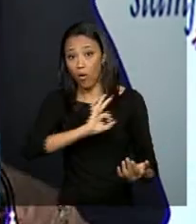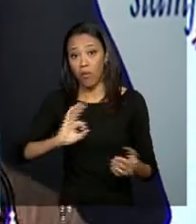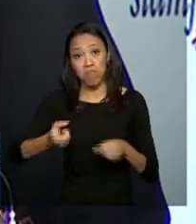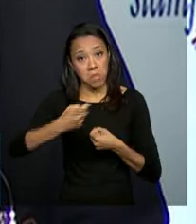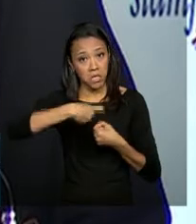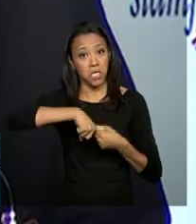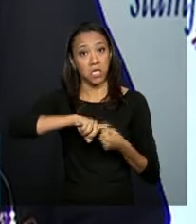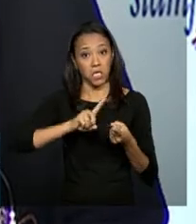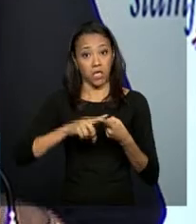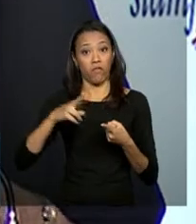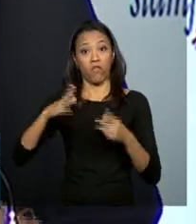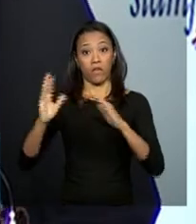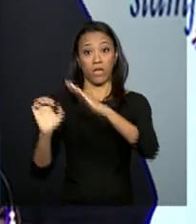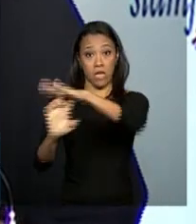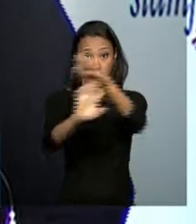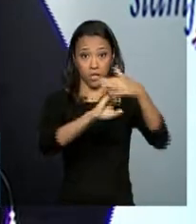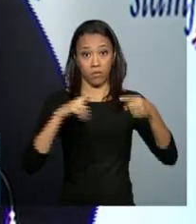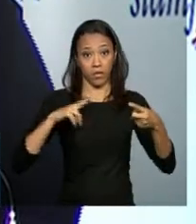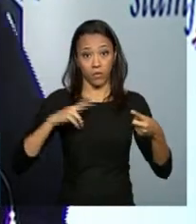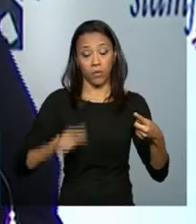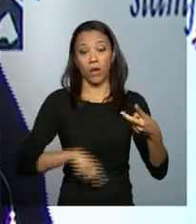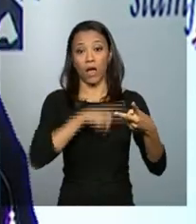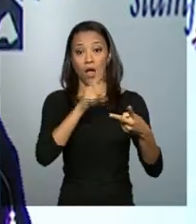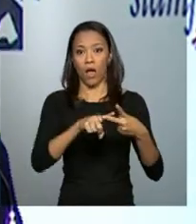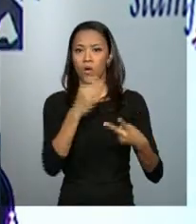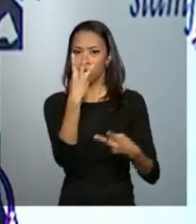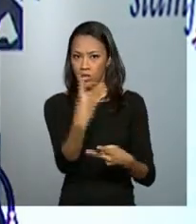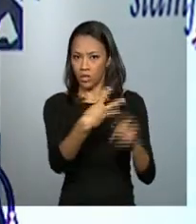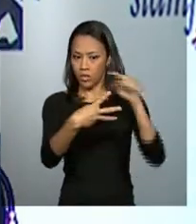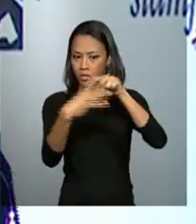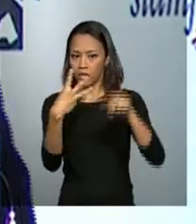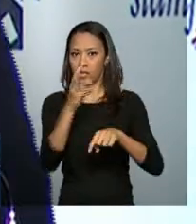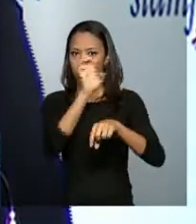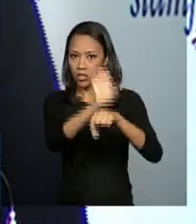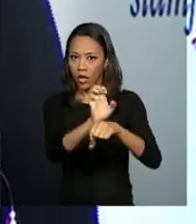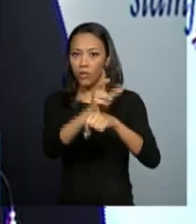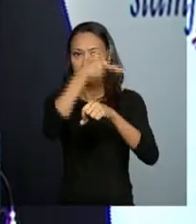Envolve o setor privado, os três entes da federação.